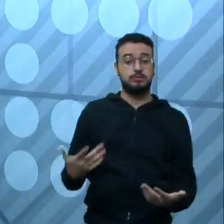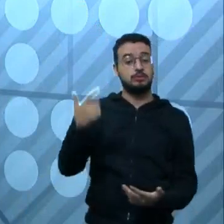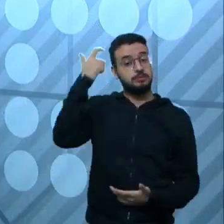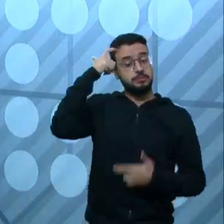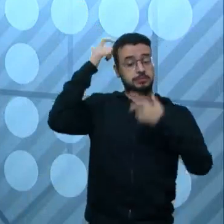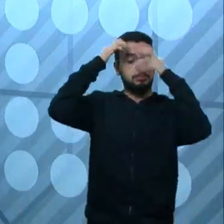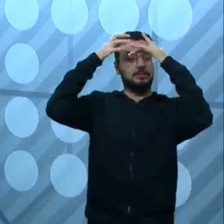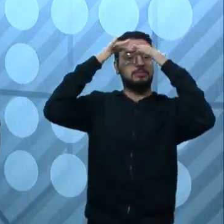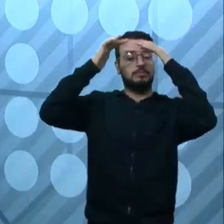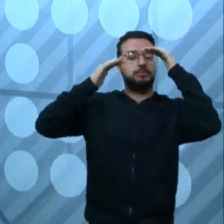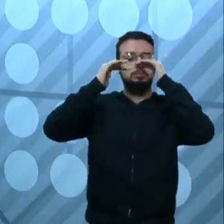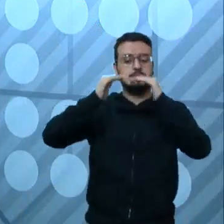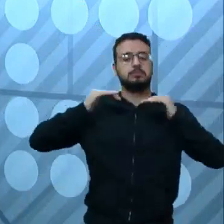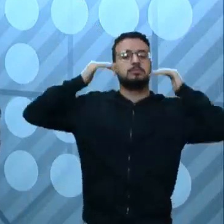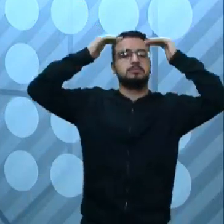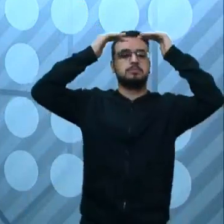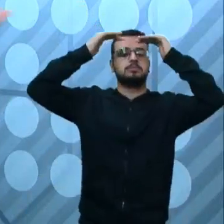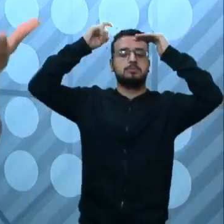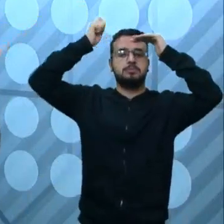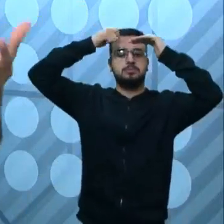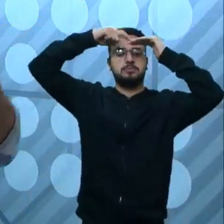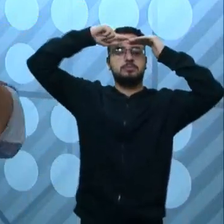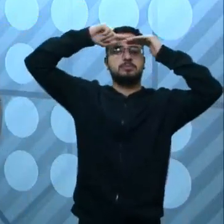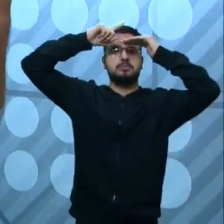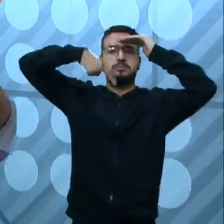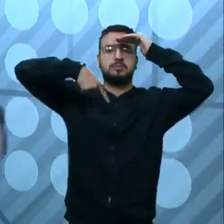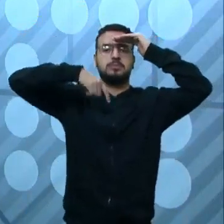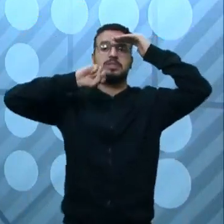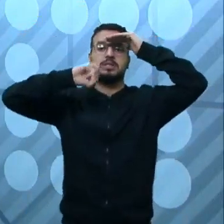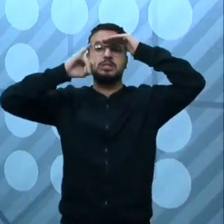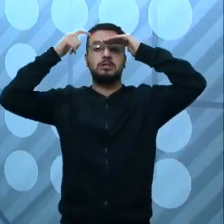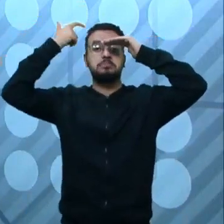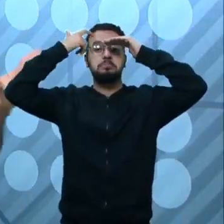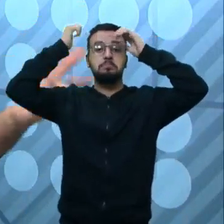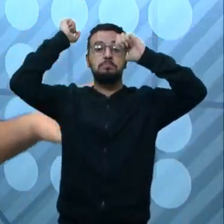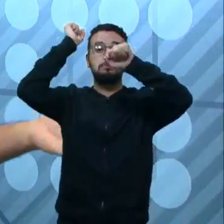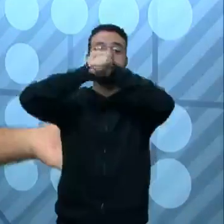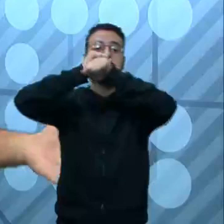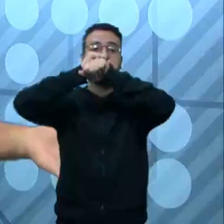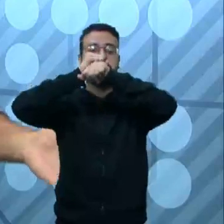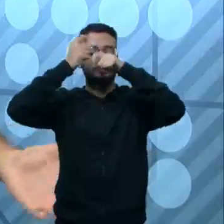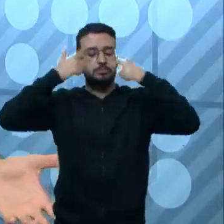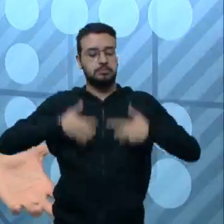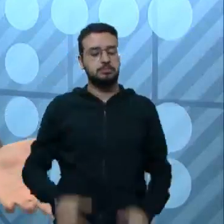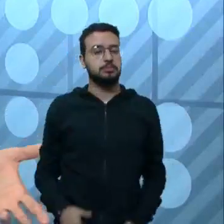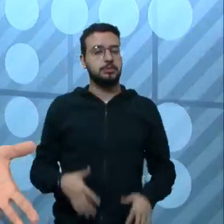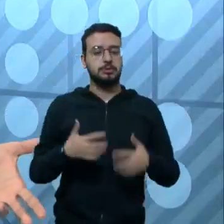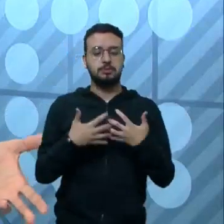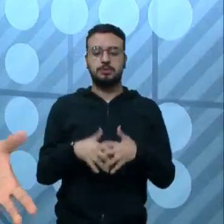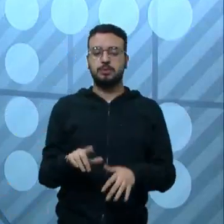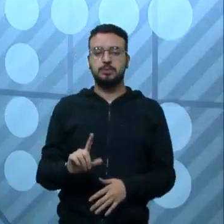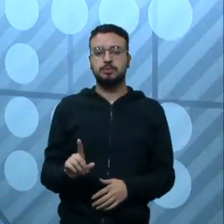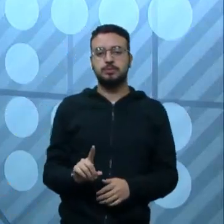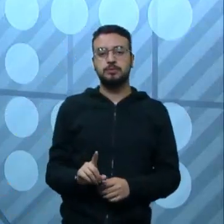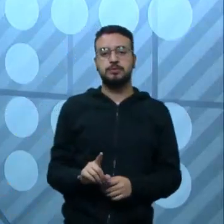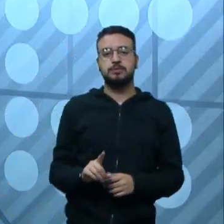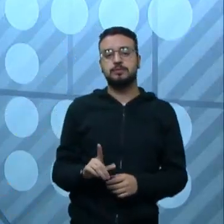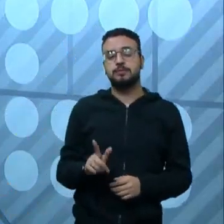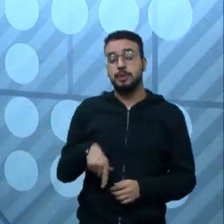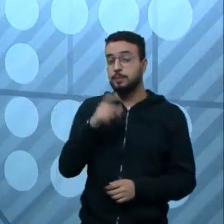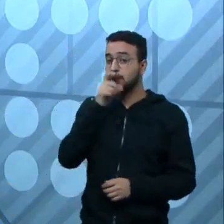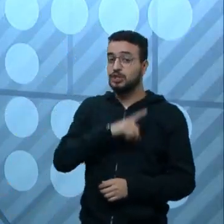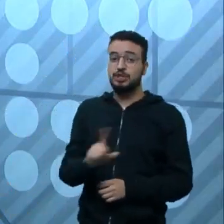denominação que ele é um sistema hierárquico, que se ele não funcionasse, nada funcionaria, e o que não é uma mentira, tá? Porque eu